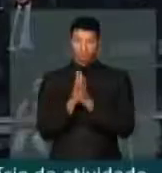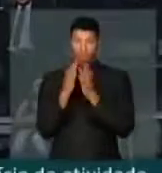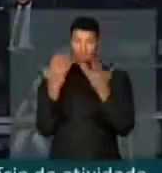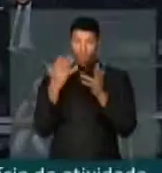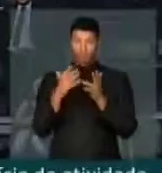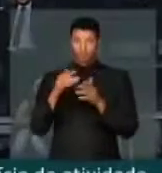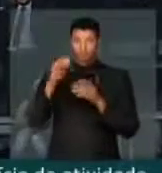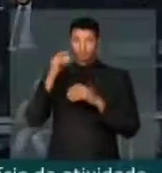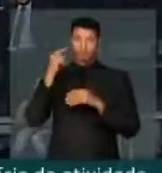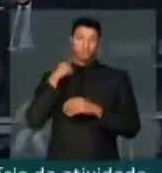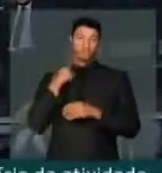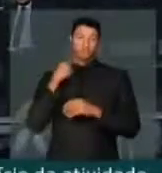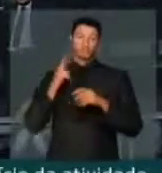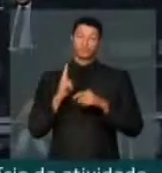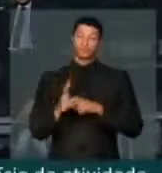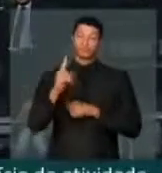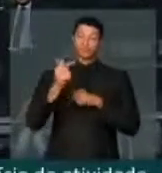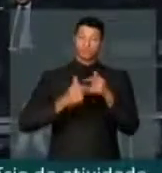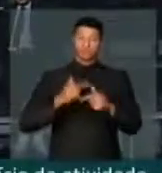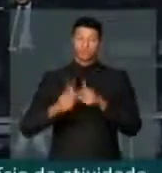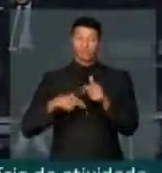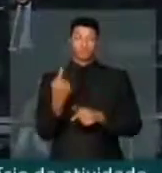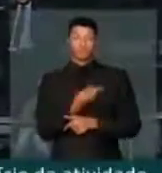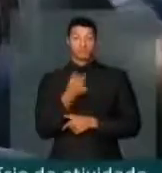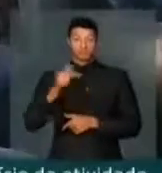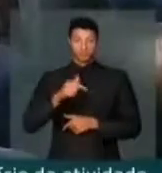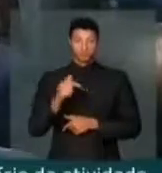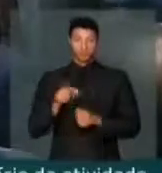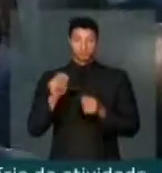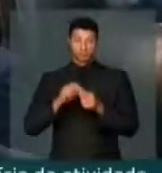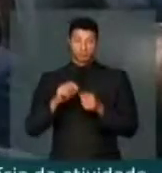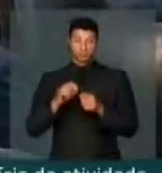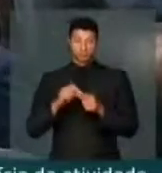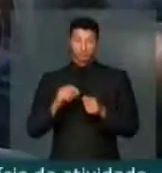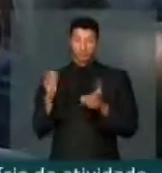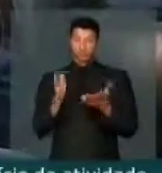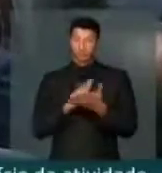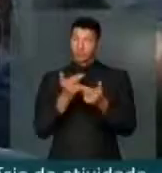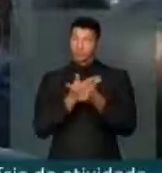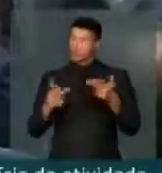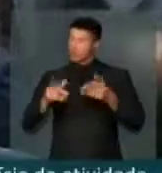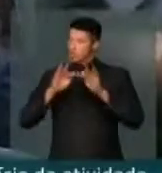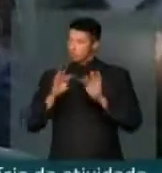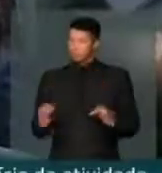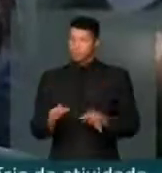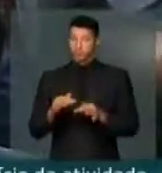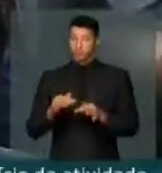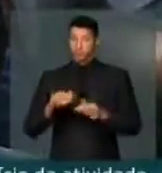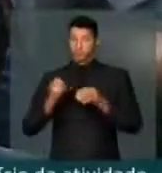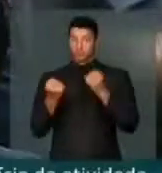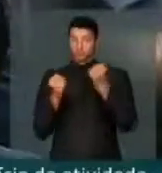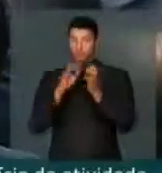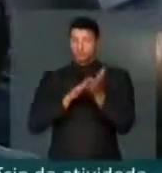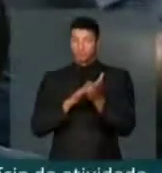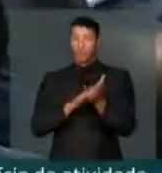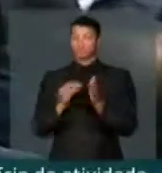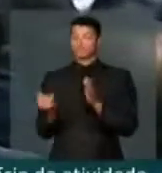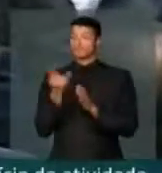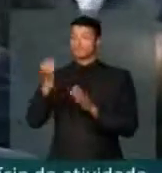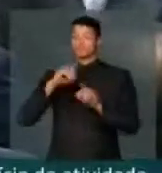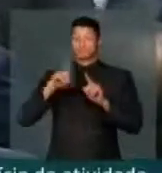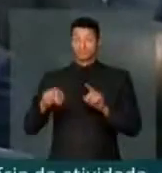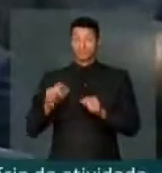aos lotéricos, continuem trabalhando, e nós estamos aqui fazendo algo muito simples, singular, mas